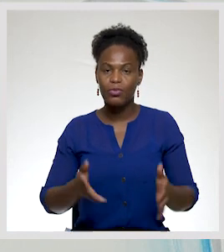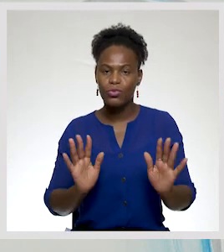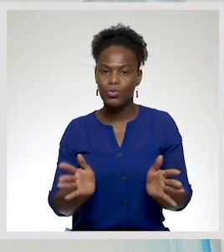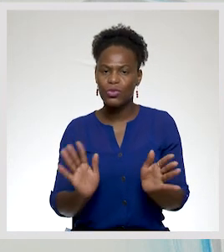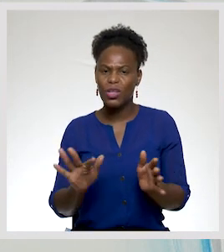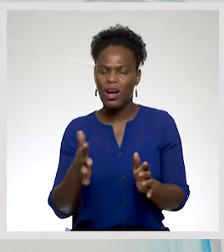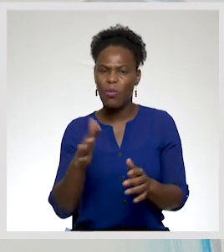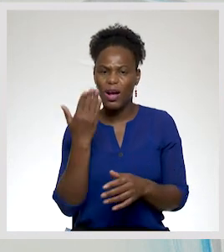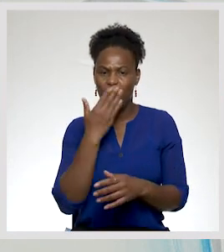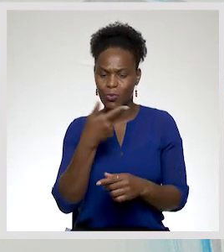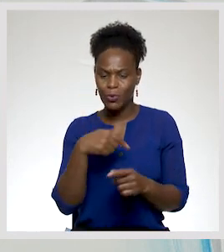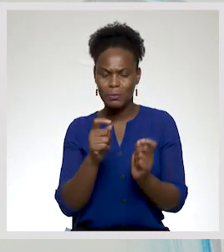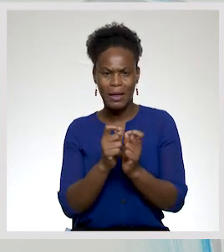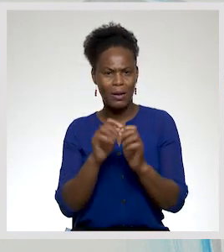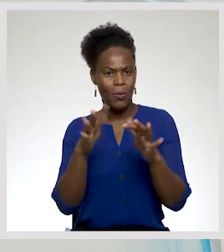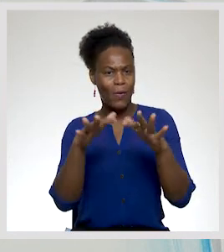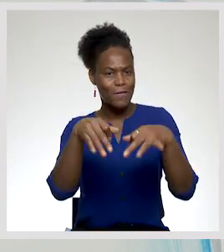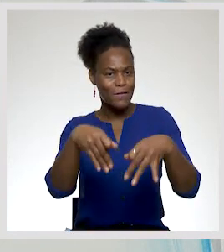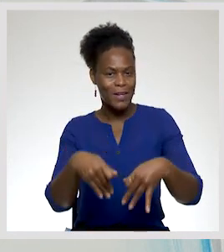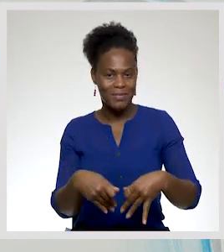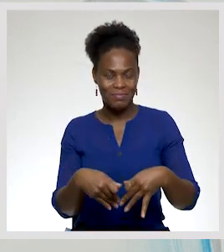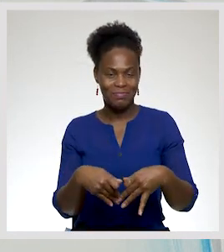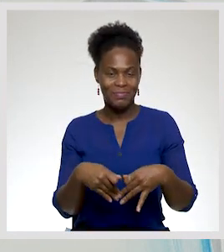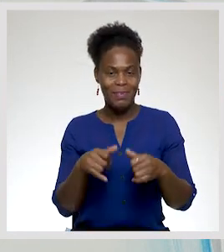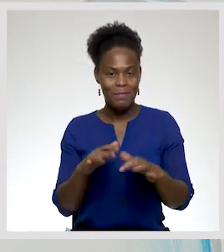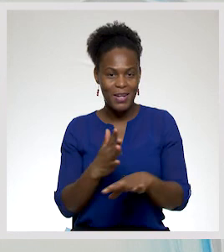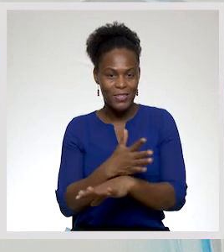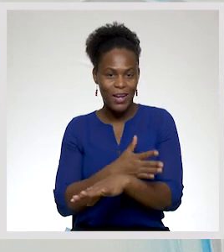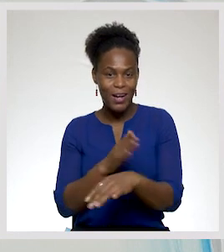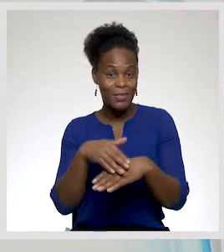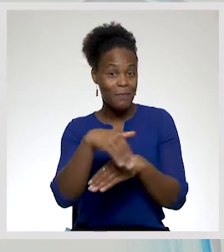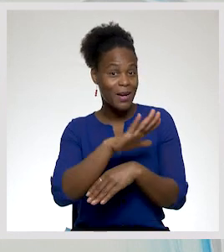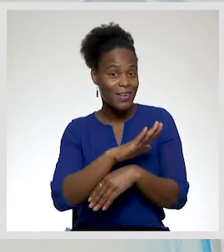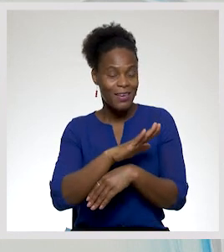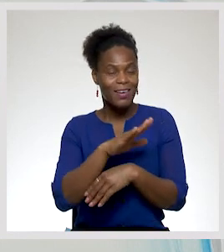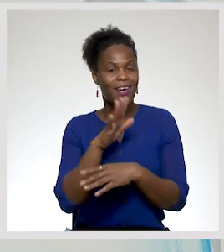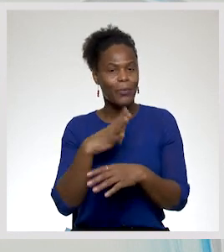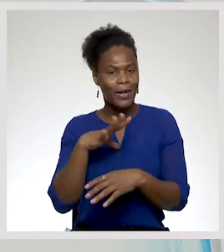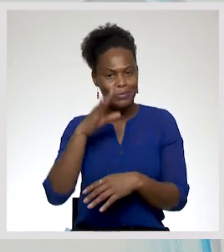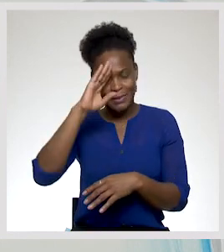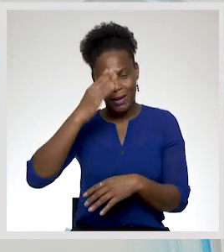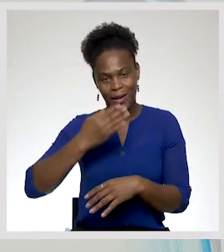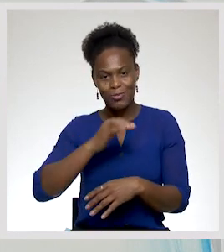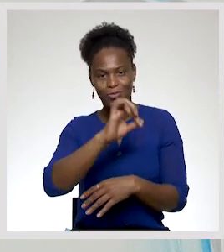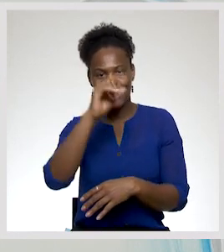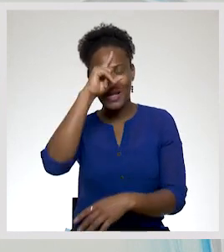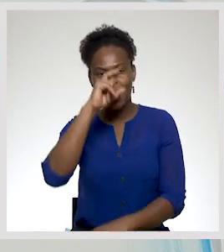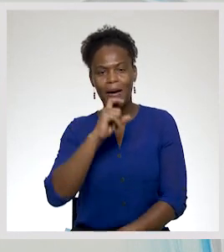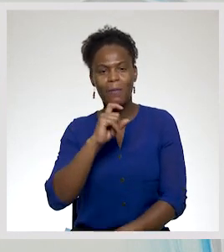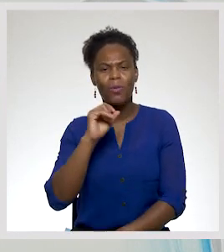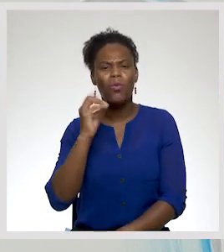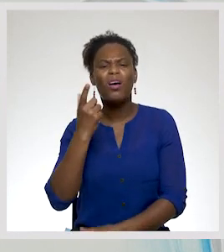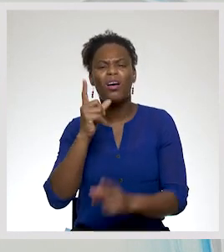E já estamos quase a terminar a nossa aula de hoje, meninos. Mas antes de irmos embora, eu queria saber, estão